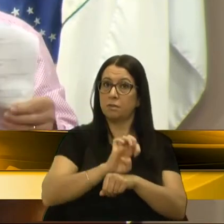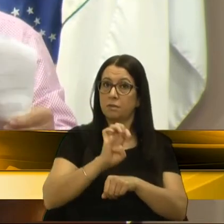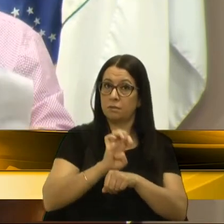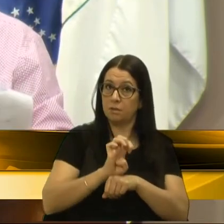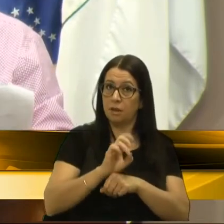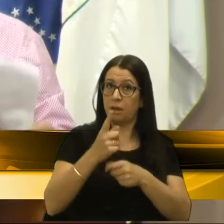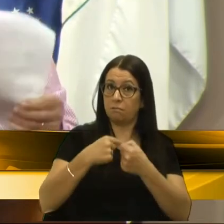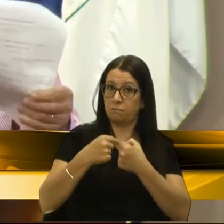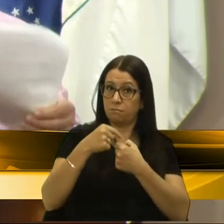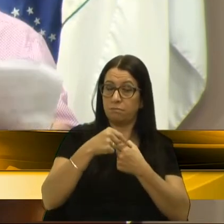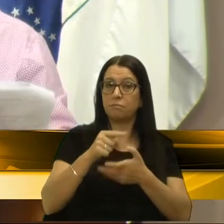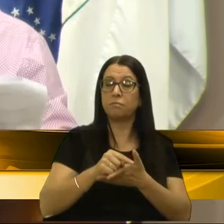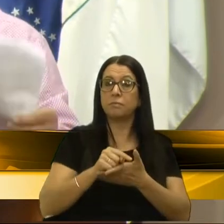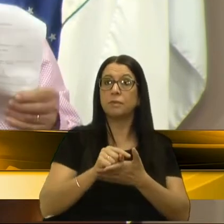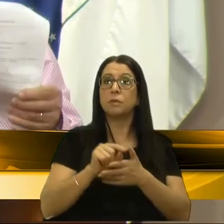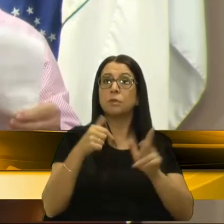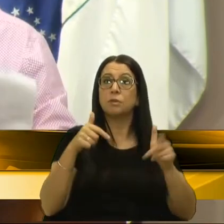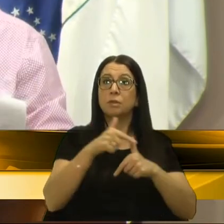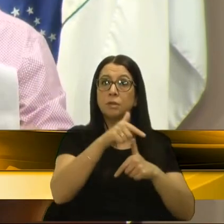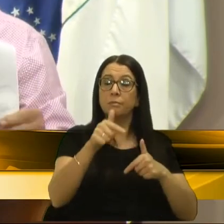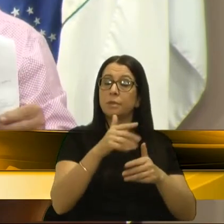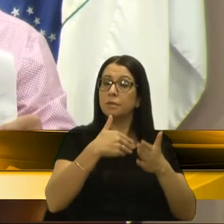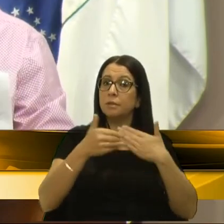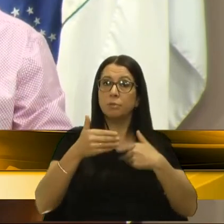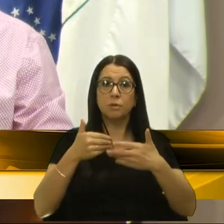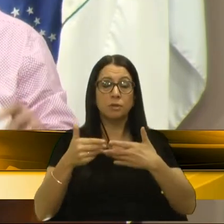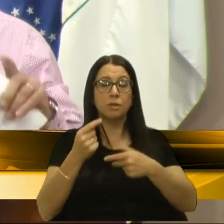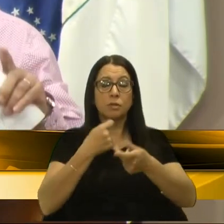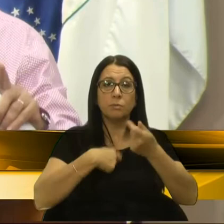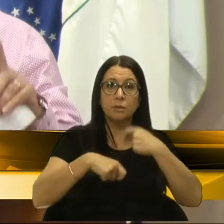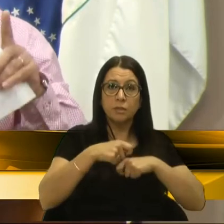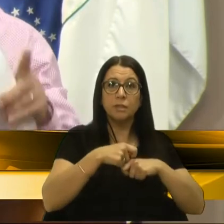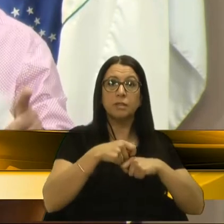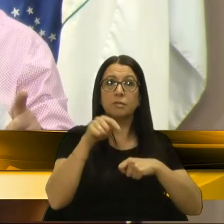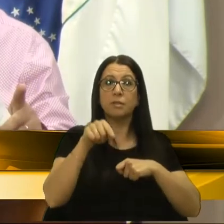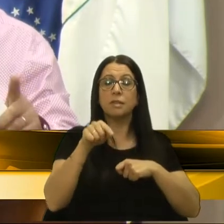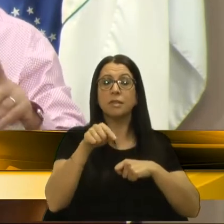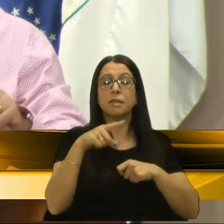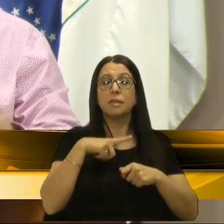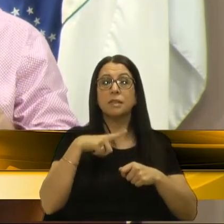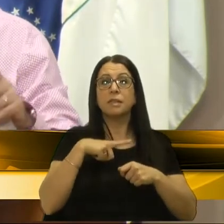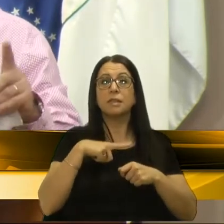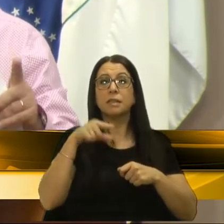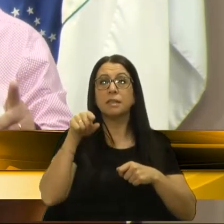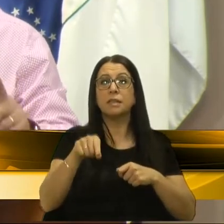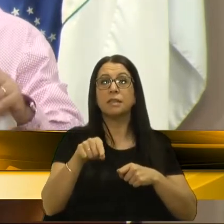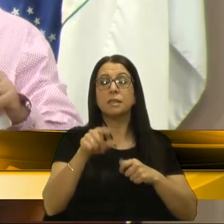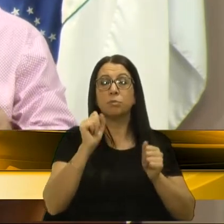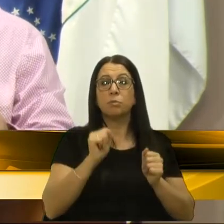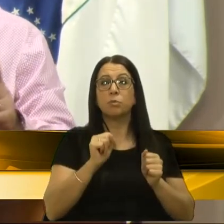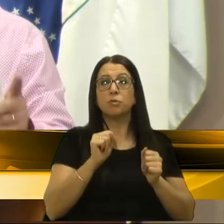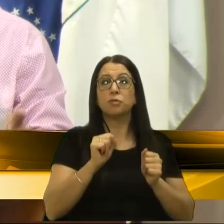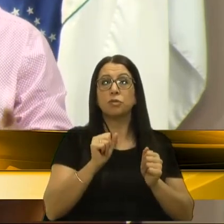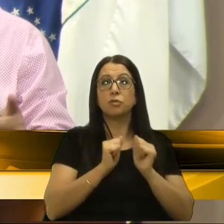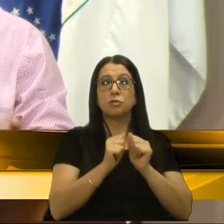e municipal, o serviço independente da administração está aquém daquilo que deveria perante os impostos que a gente